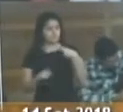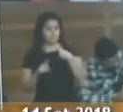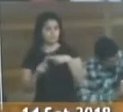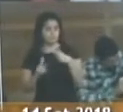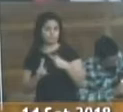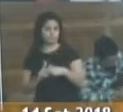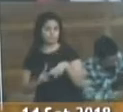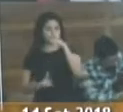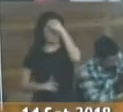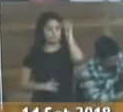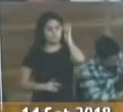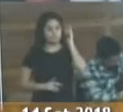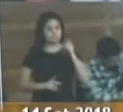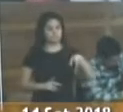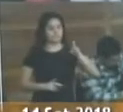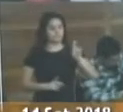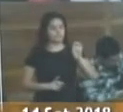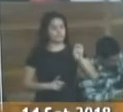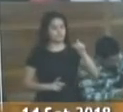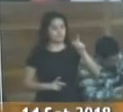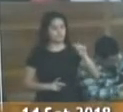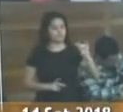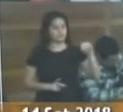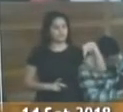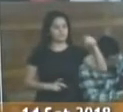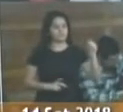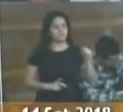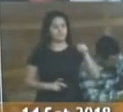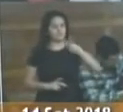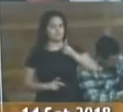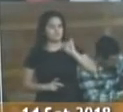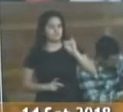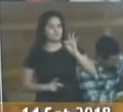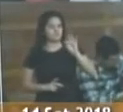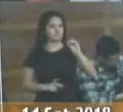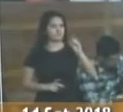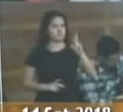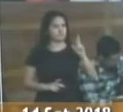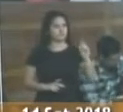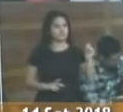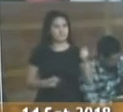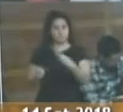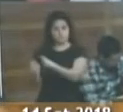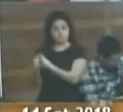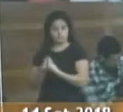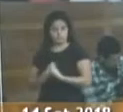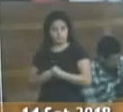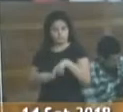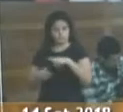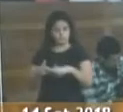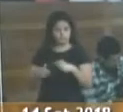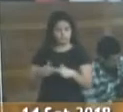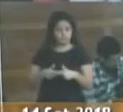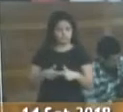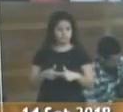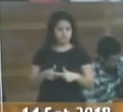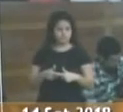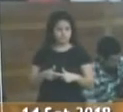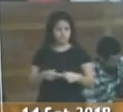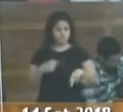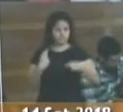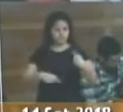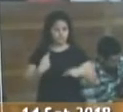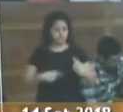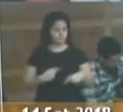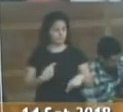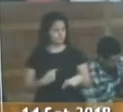caiçaras, a Regina e a Vitória, que me trouxeram problemas de políticas